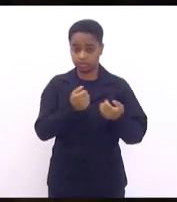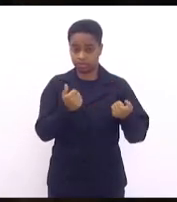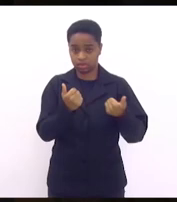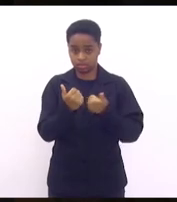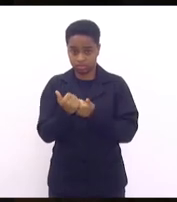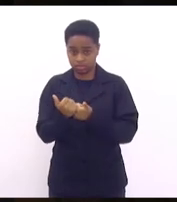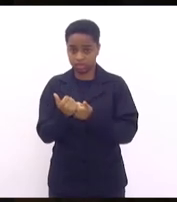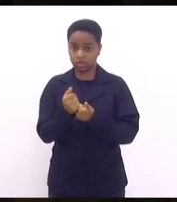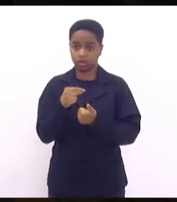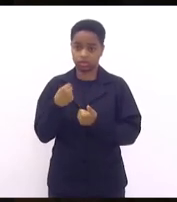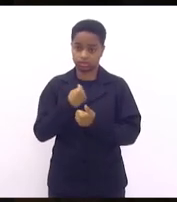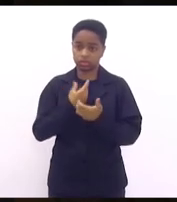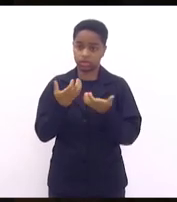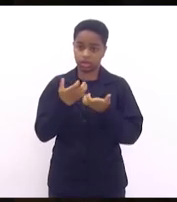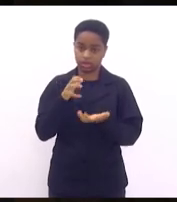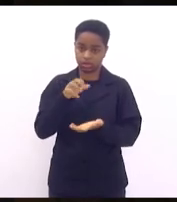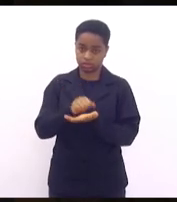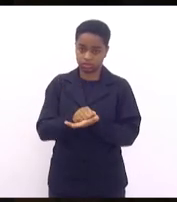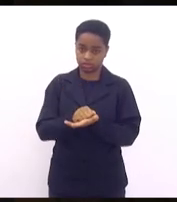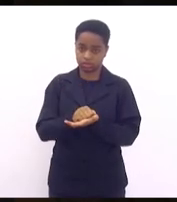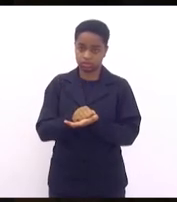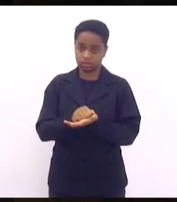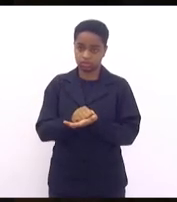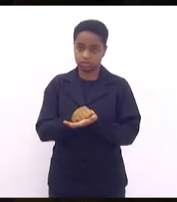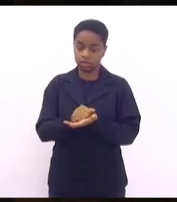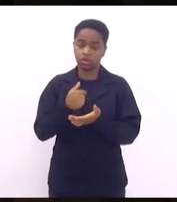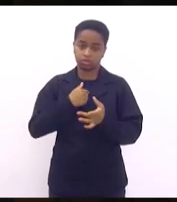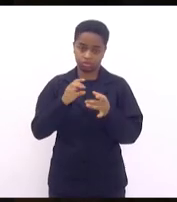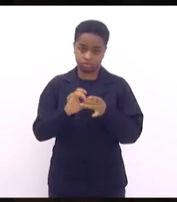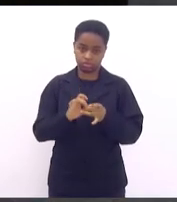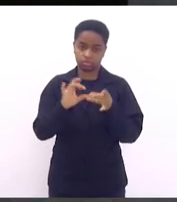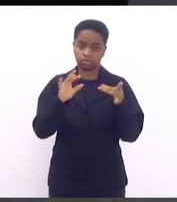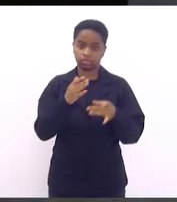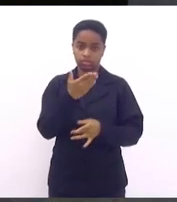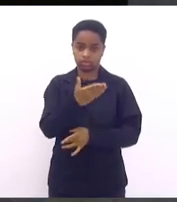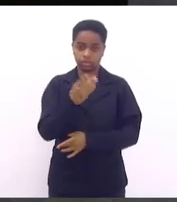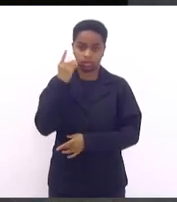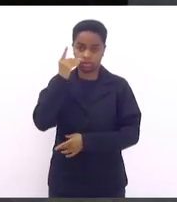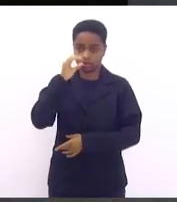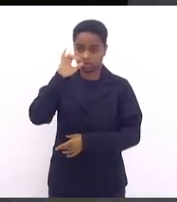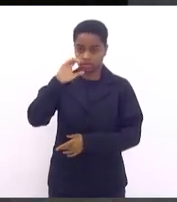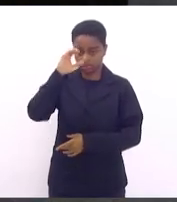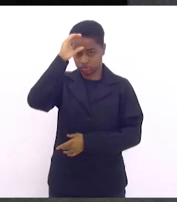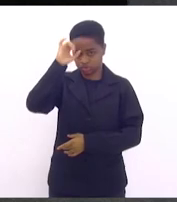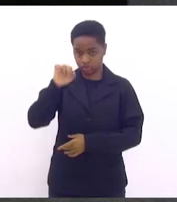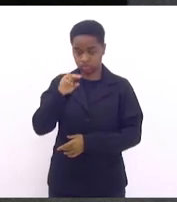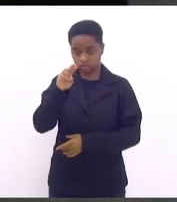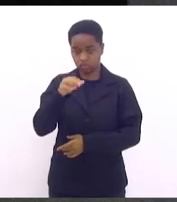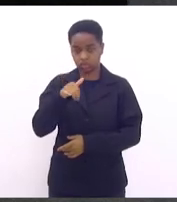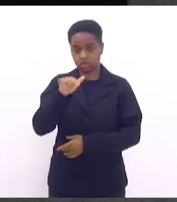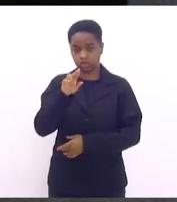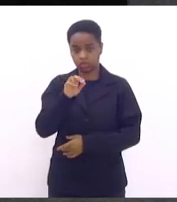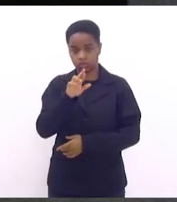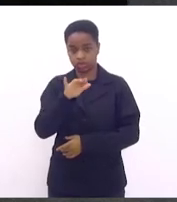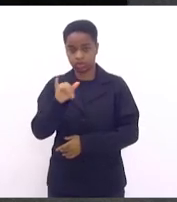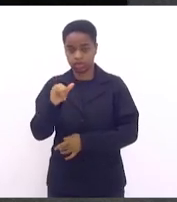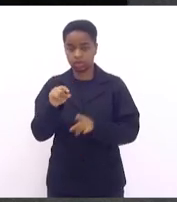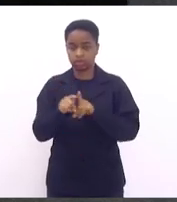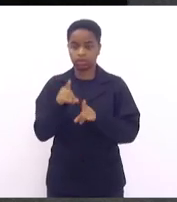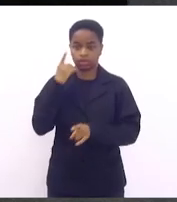para que a gente possa anotar aqui. Concedo a coautoria à deputada Tia Ju, ao deputado Yuri e ao